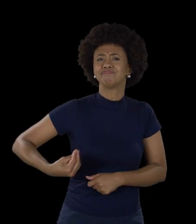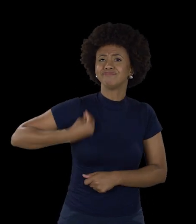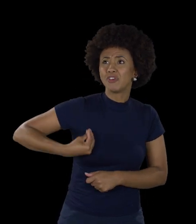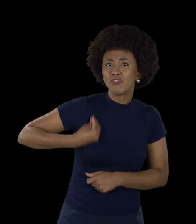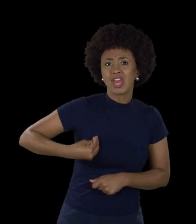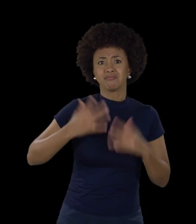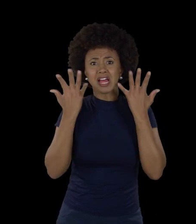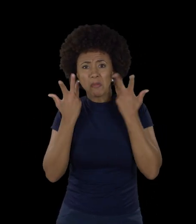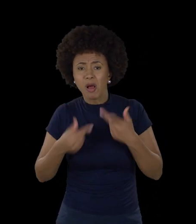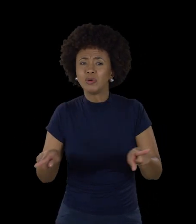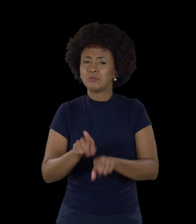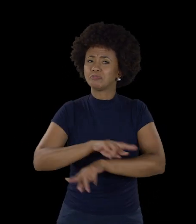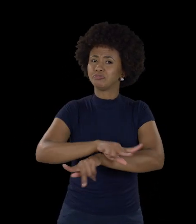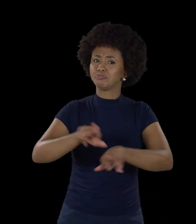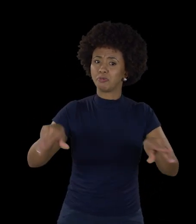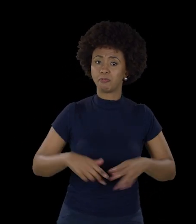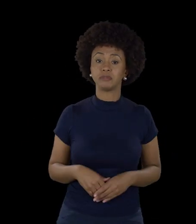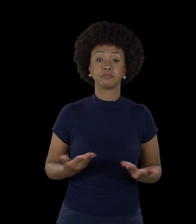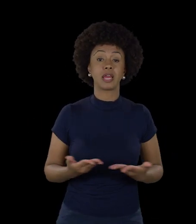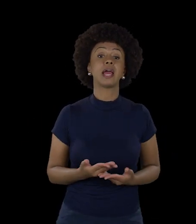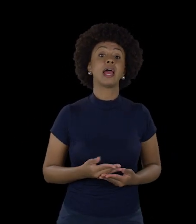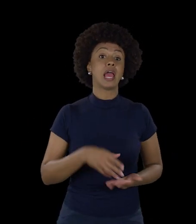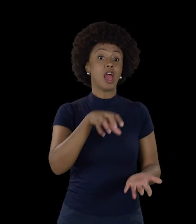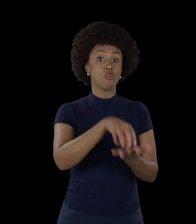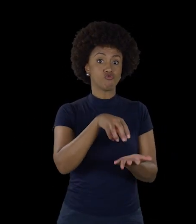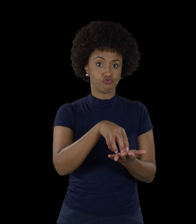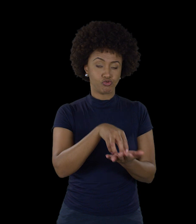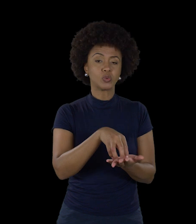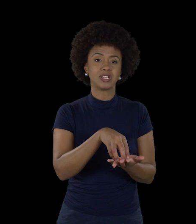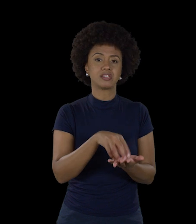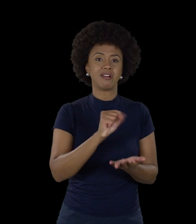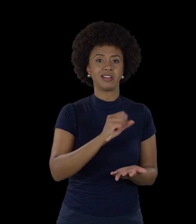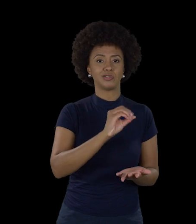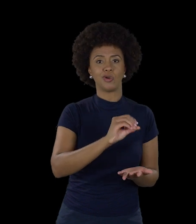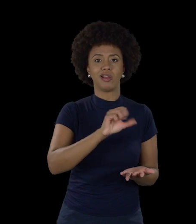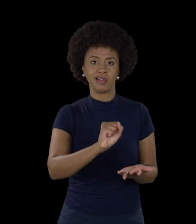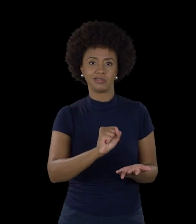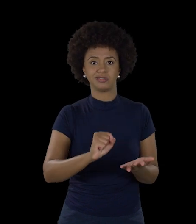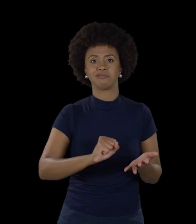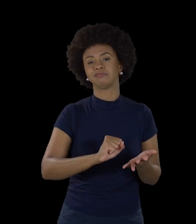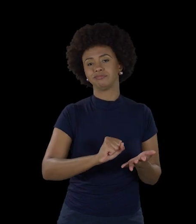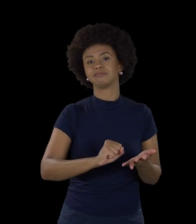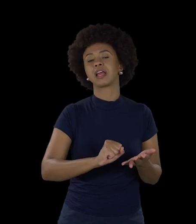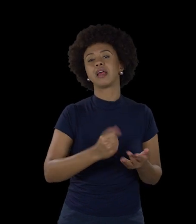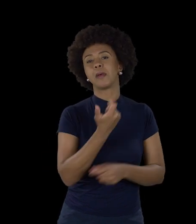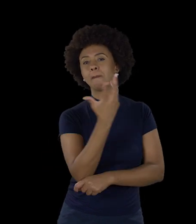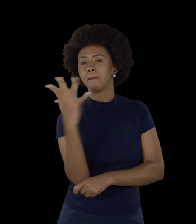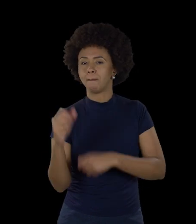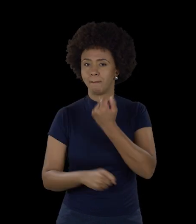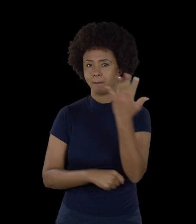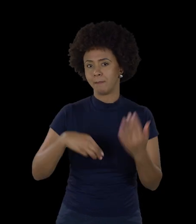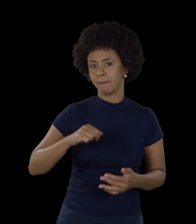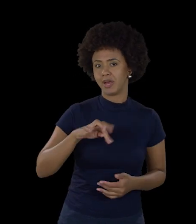Fundação SOS Mata Atlântica indicam que, da vegetação original, resta um pouco mais de 12% dessa